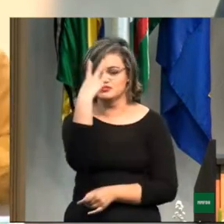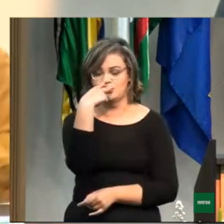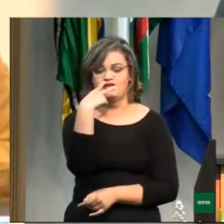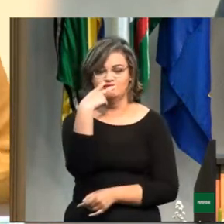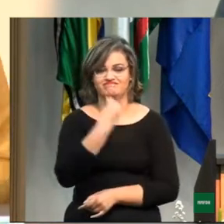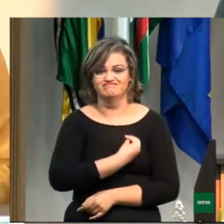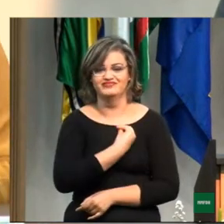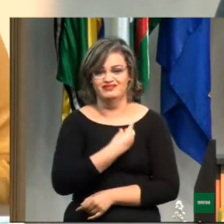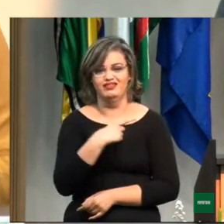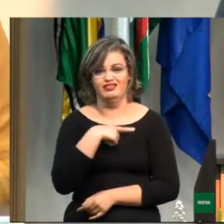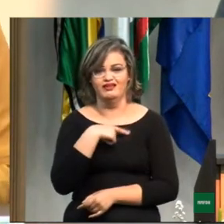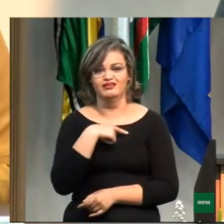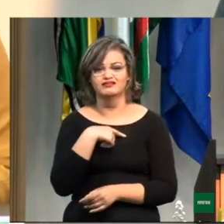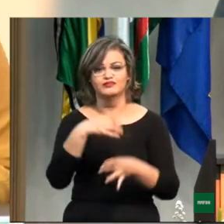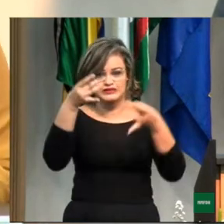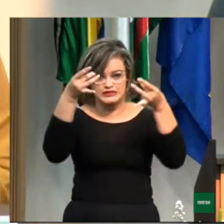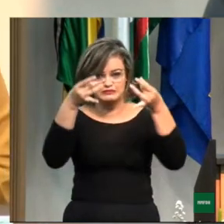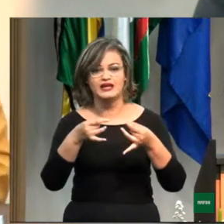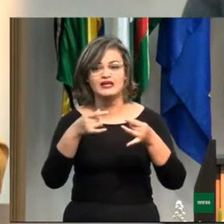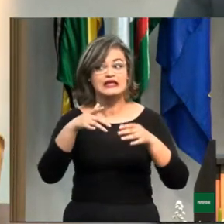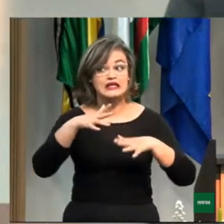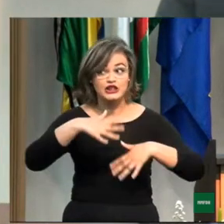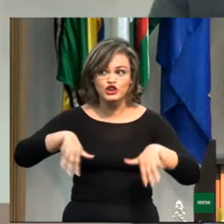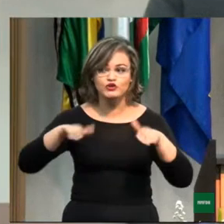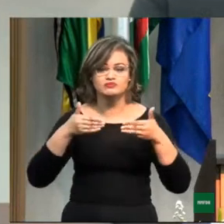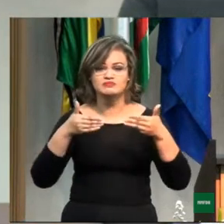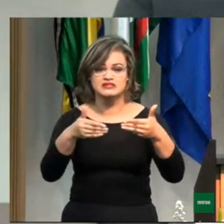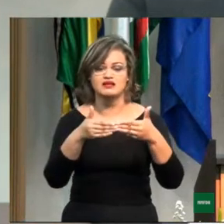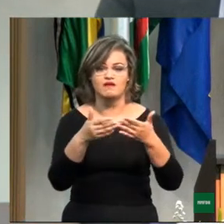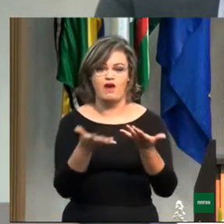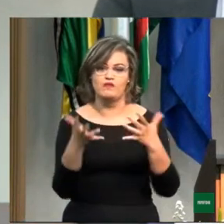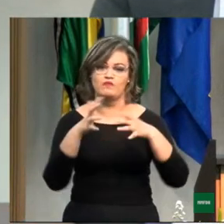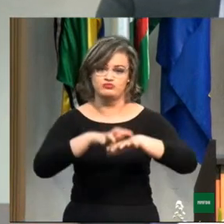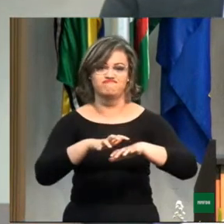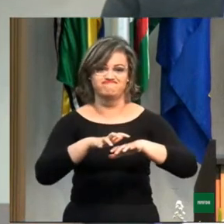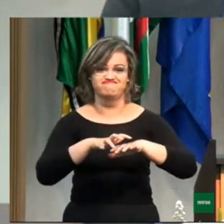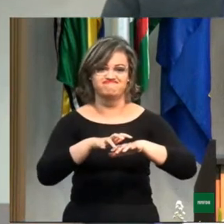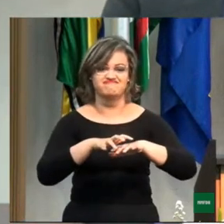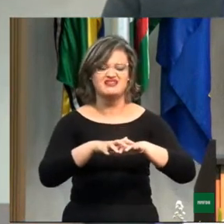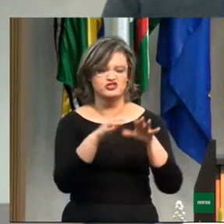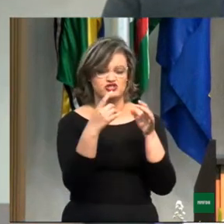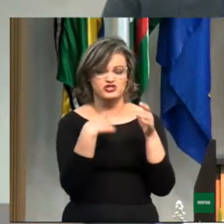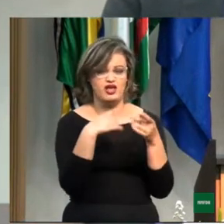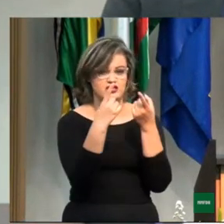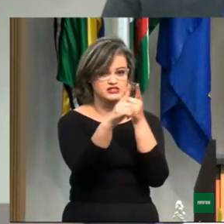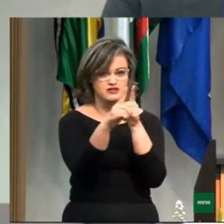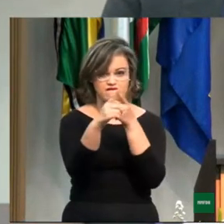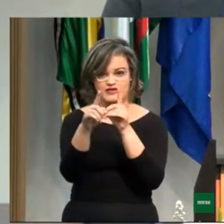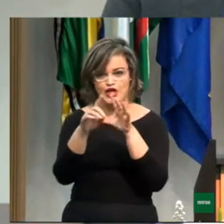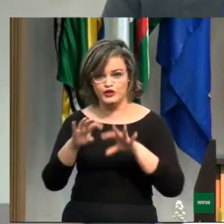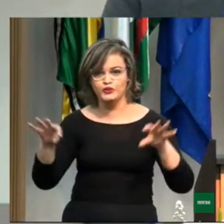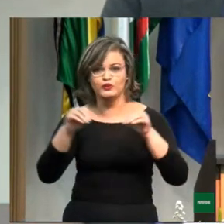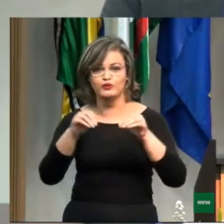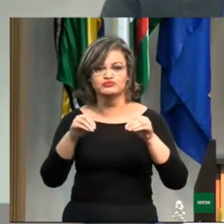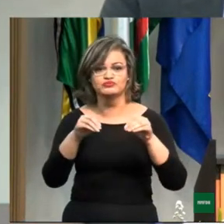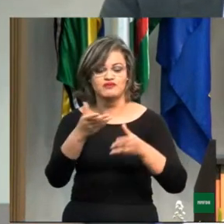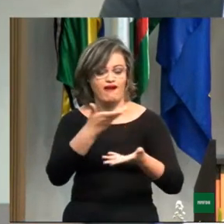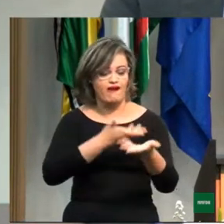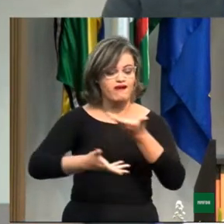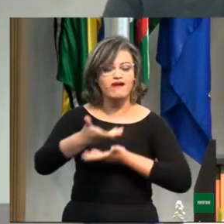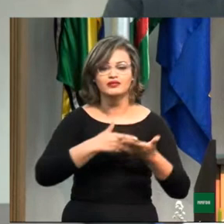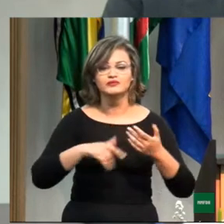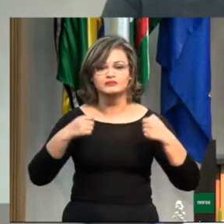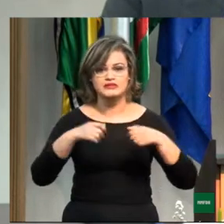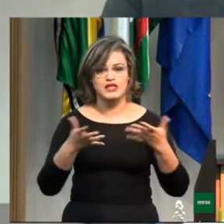esse ministério fala com todos. E a gente quer desafiar todos a falarem com todos. Quero cumprimentar também os